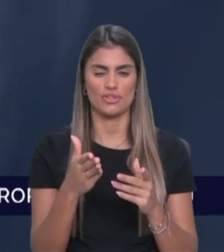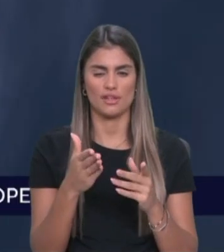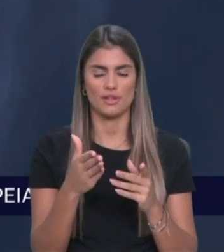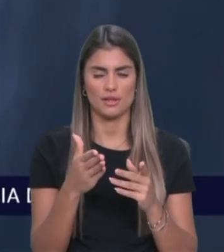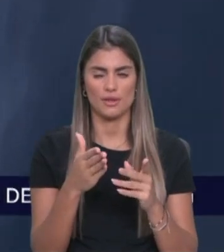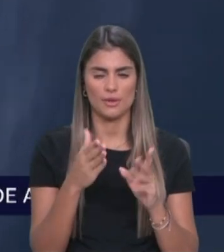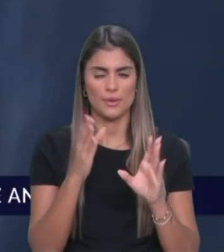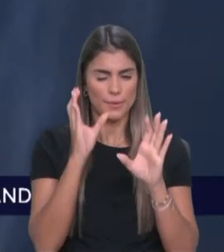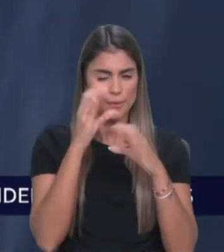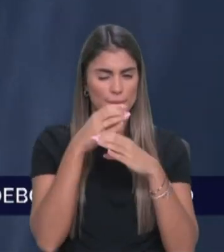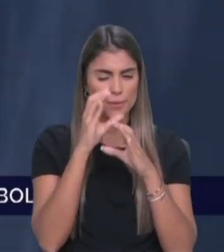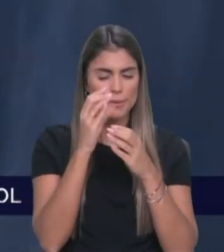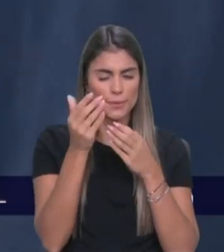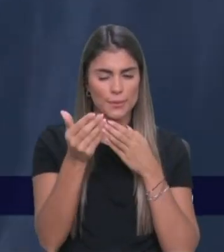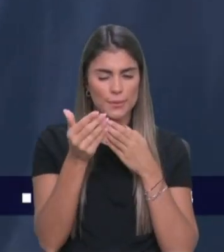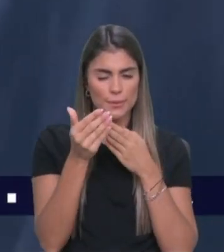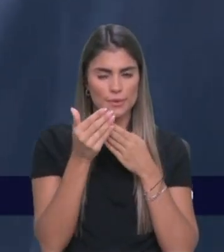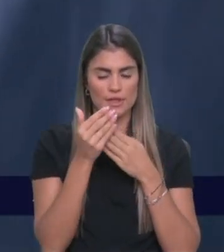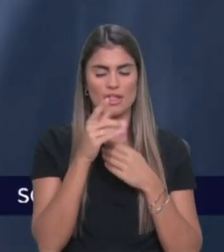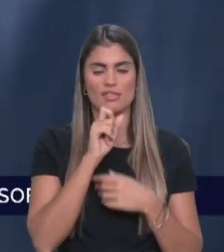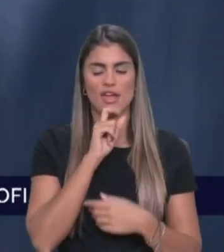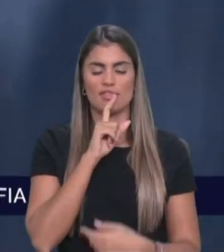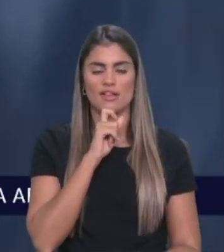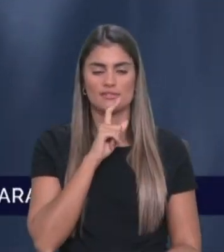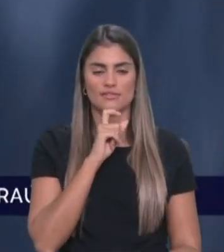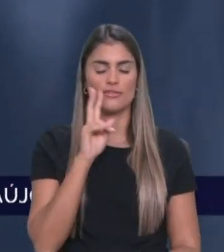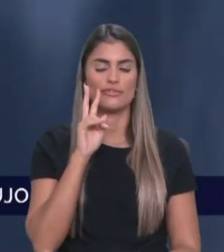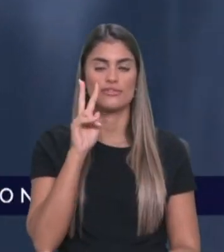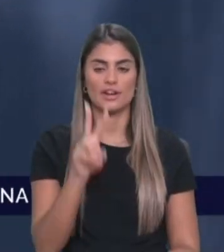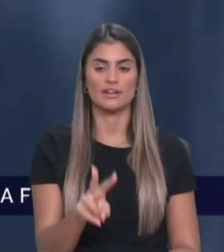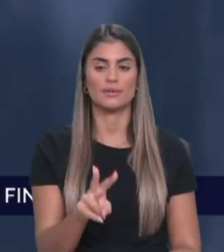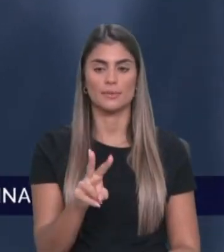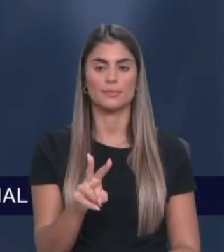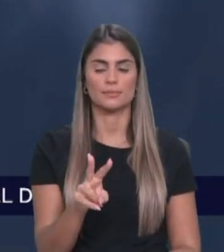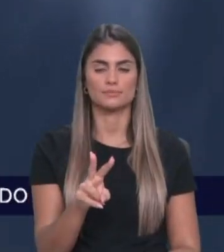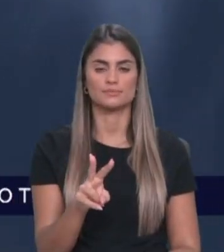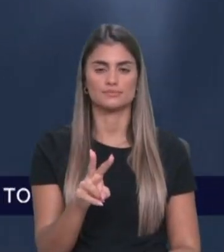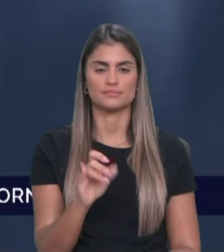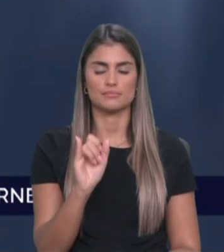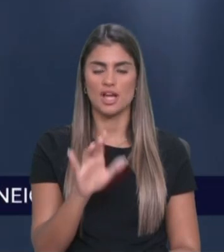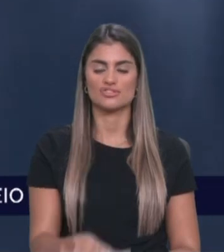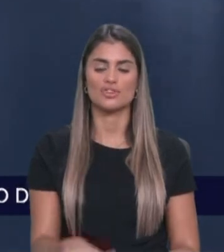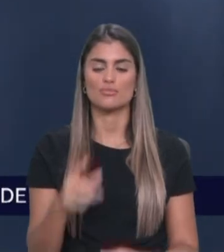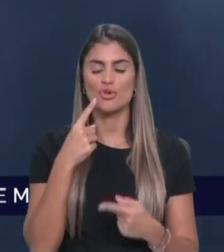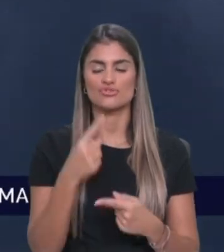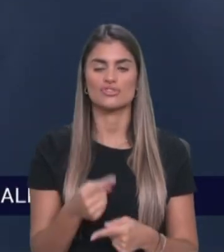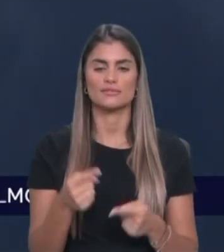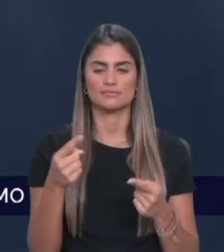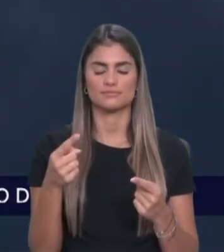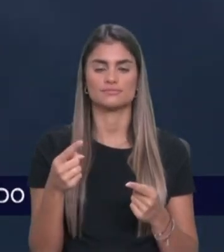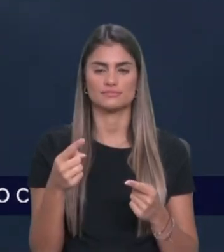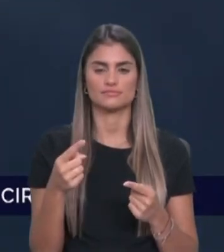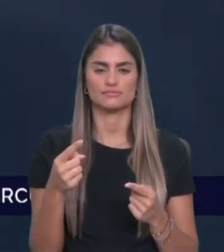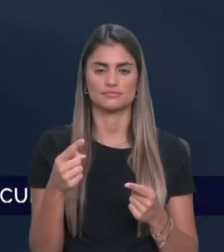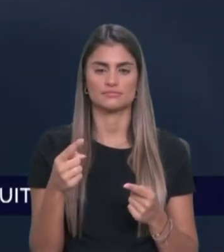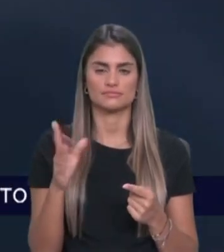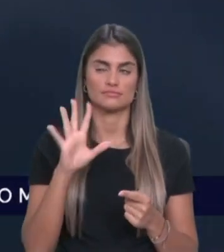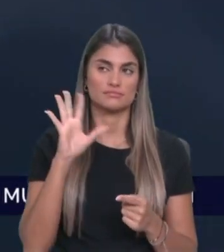lente gravitacional que nos permitiu ver esta animação que nos mostra a